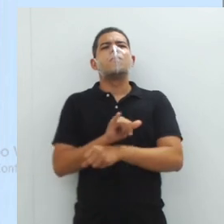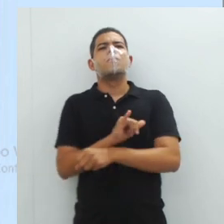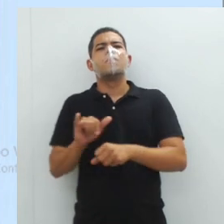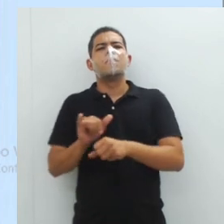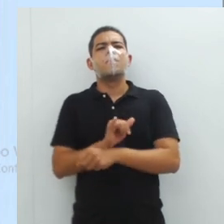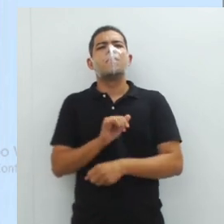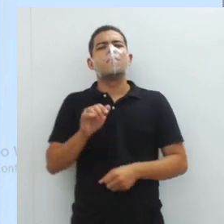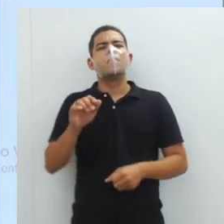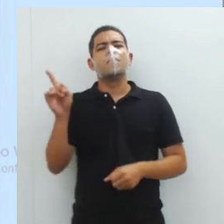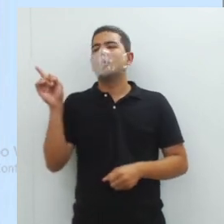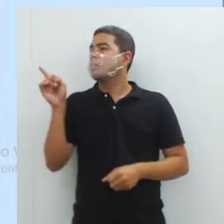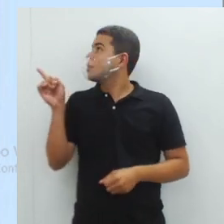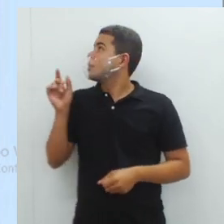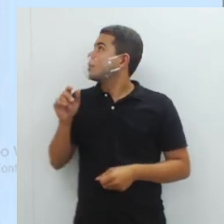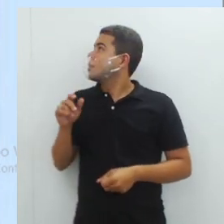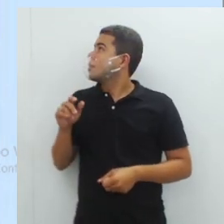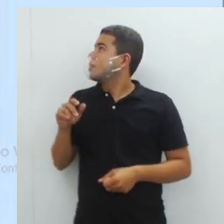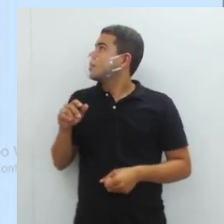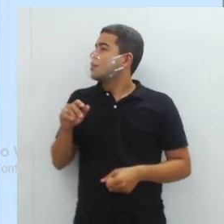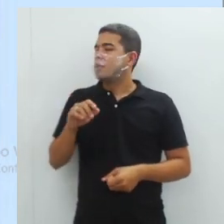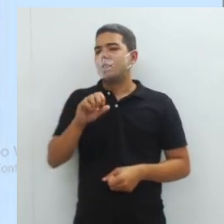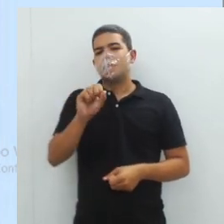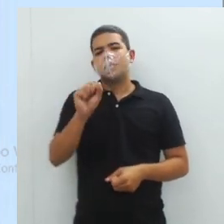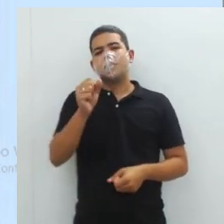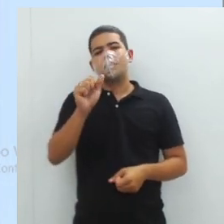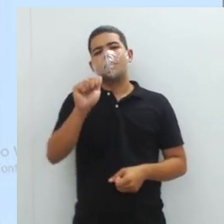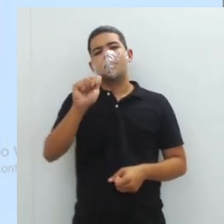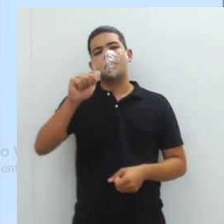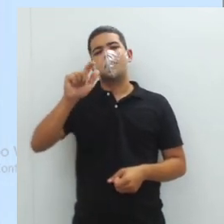caso dos saguis. Esses pequenos